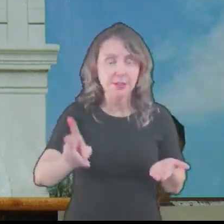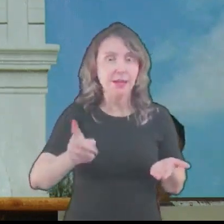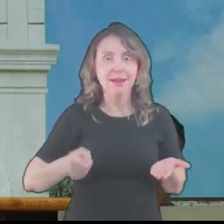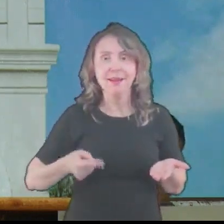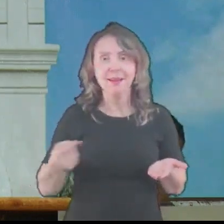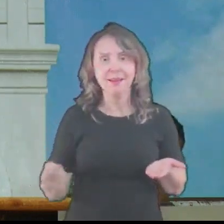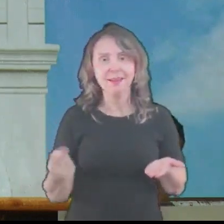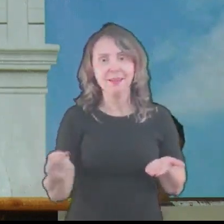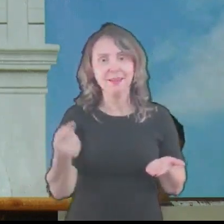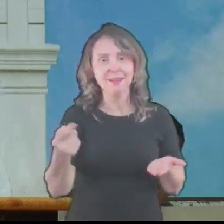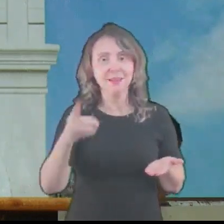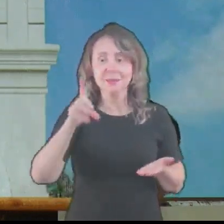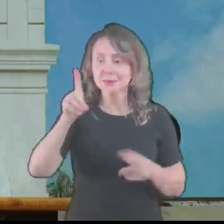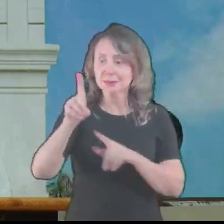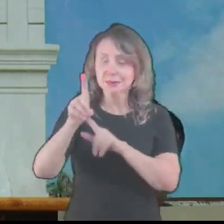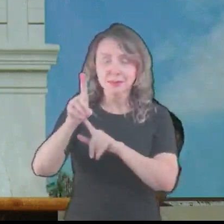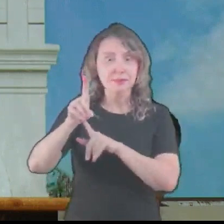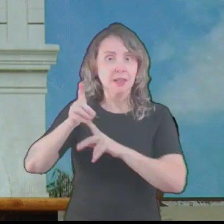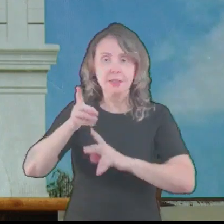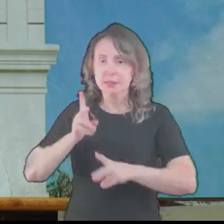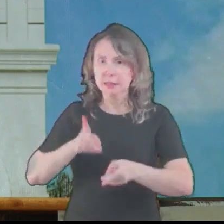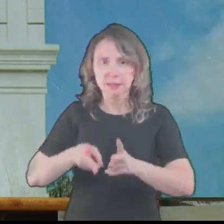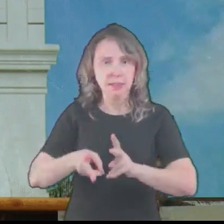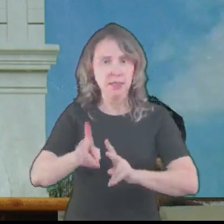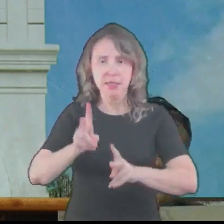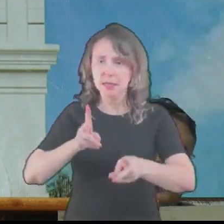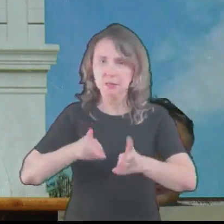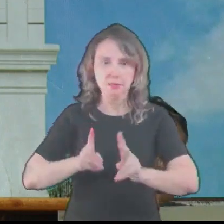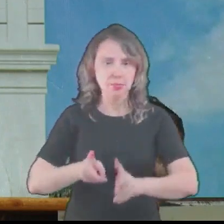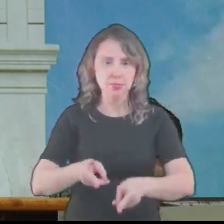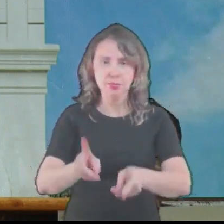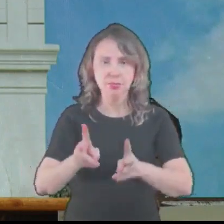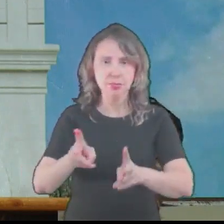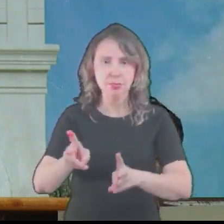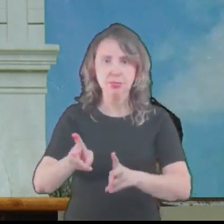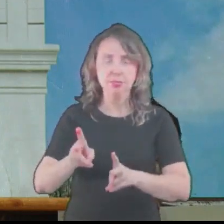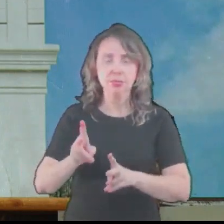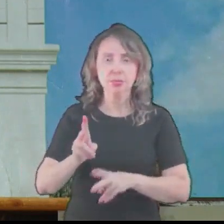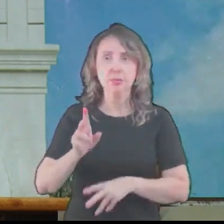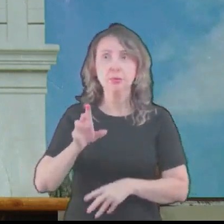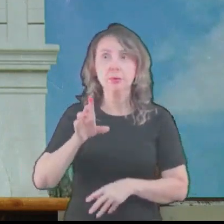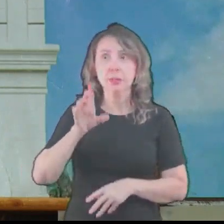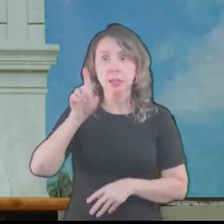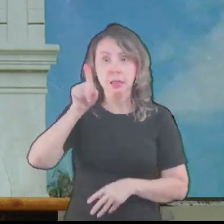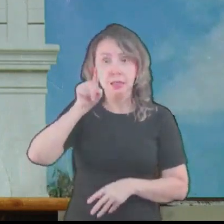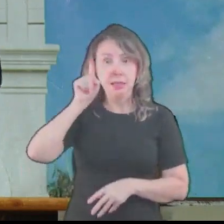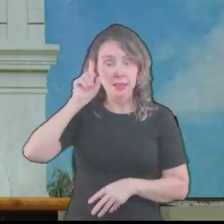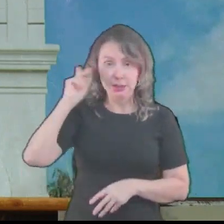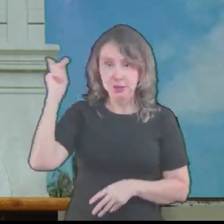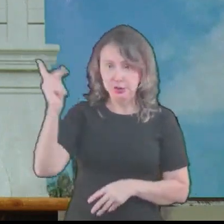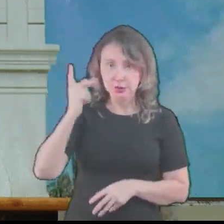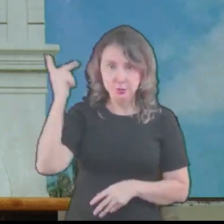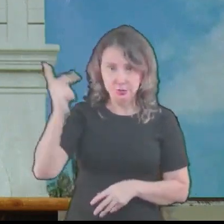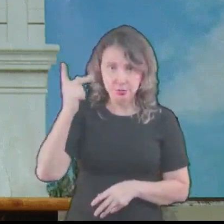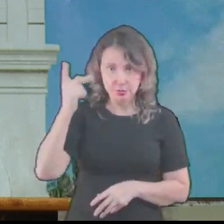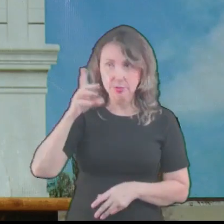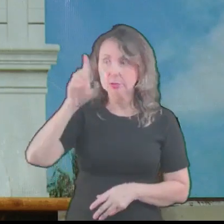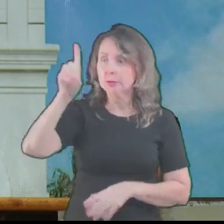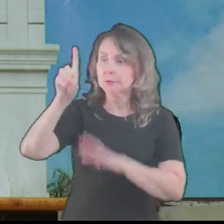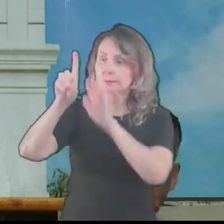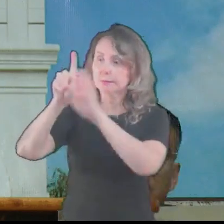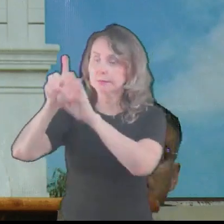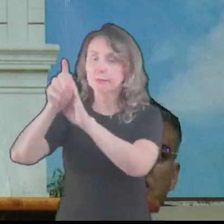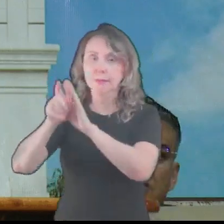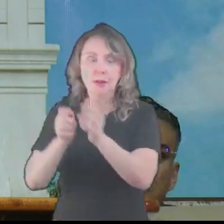Deus sempre. Ele controla a história com a palma das suas mãos. A rédea do mundo